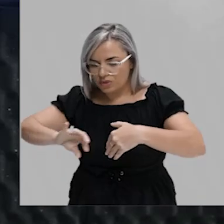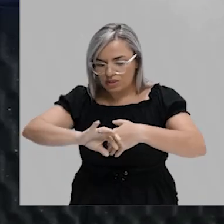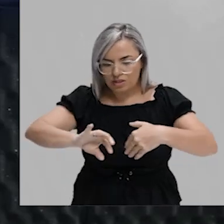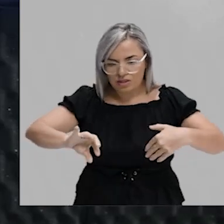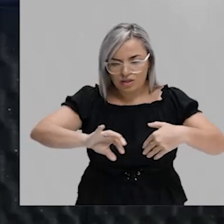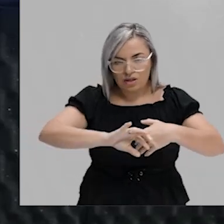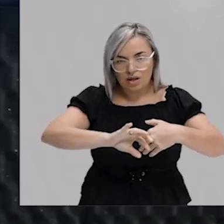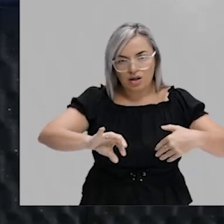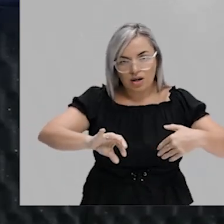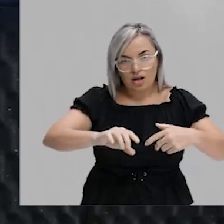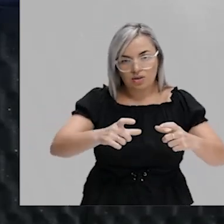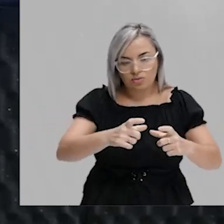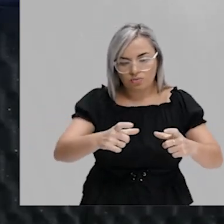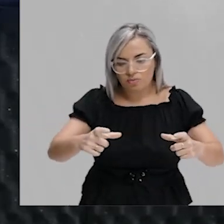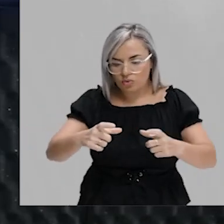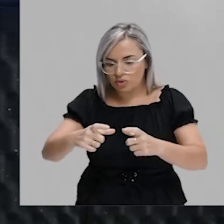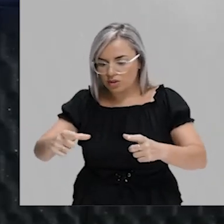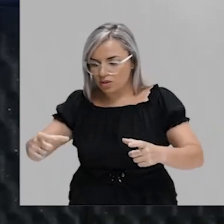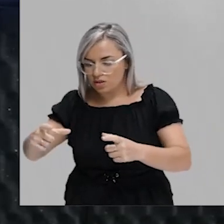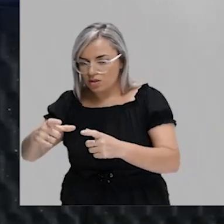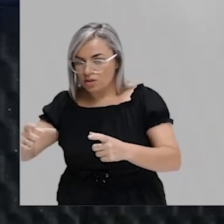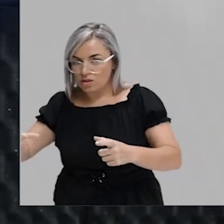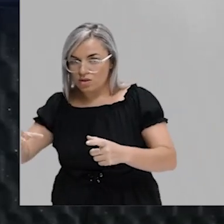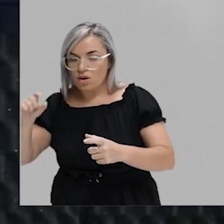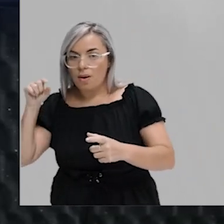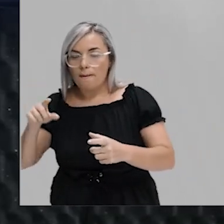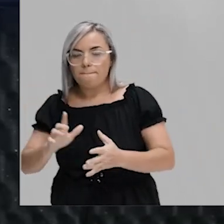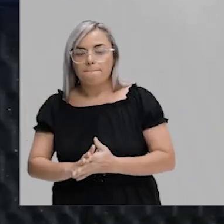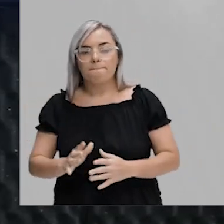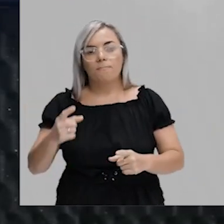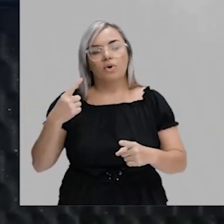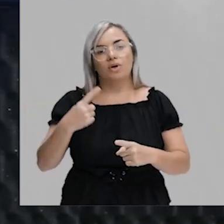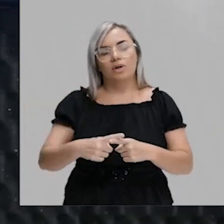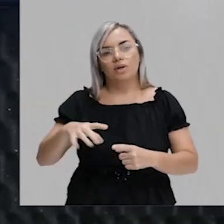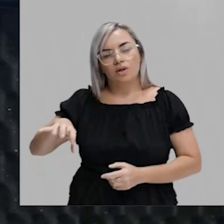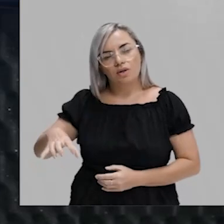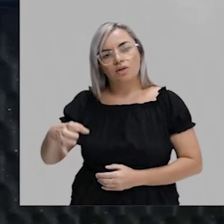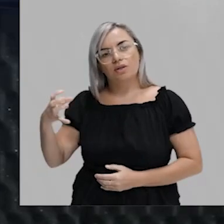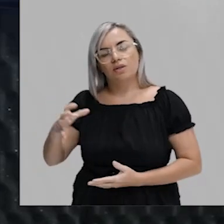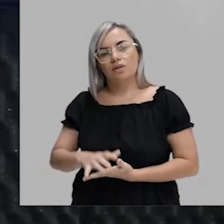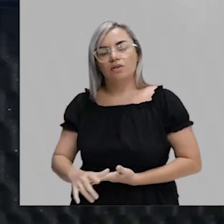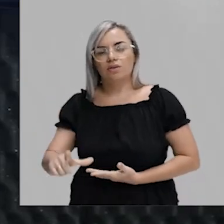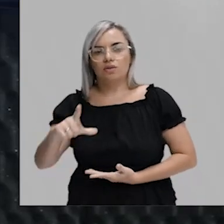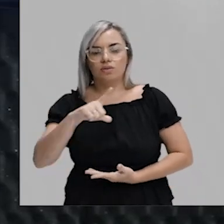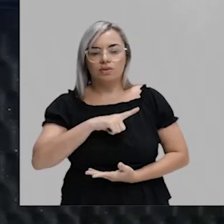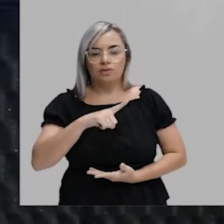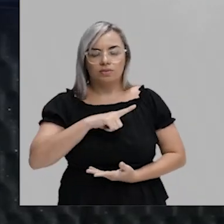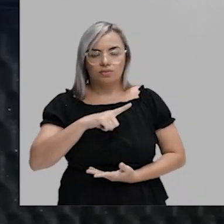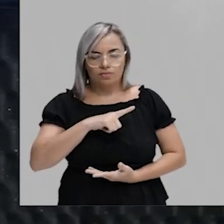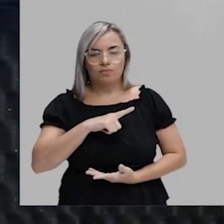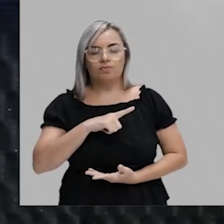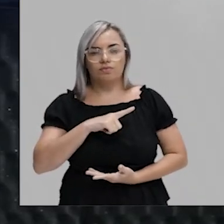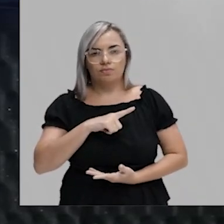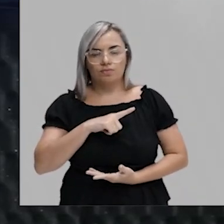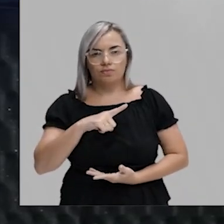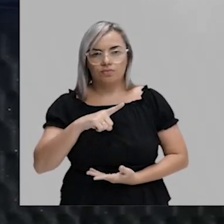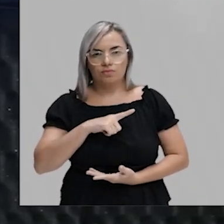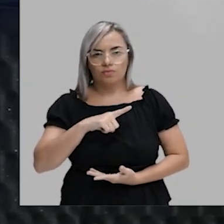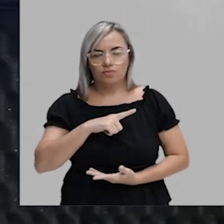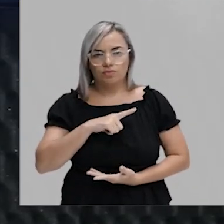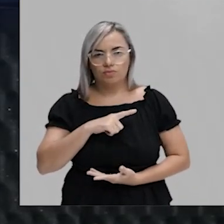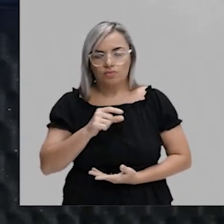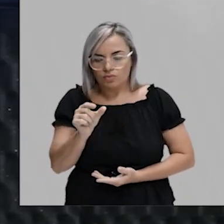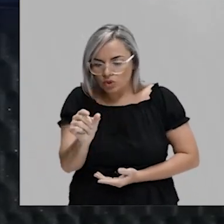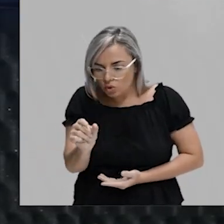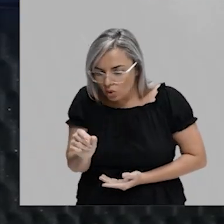tamanho. Quando isso acontece, nós conseguimos obter, por exemplo, como se fosse um código de